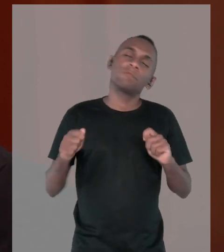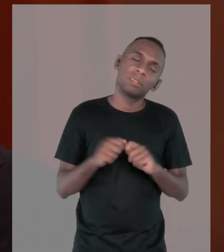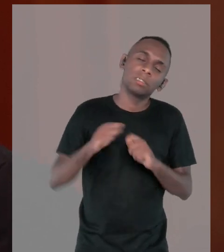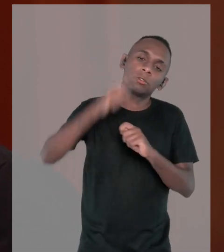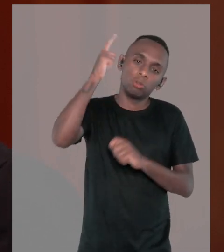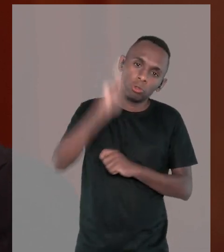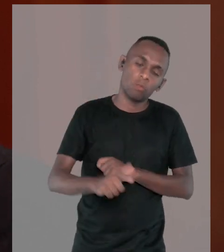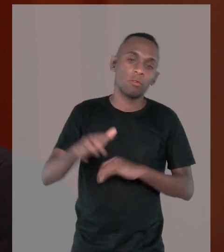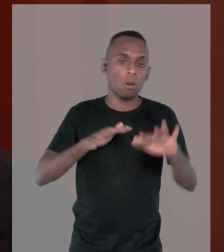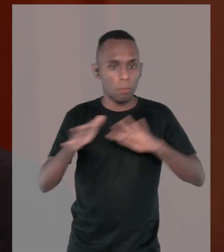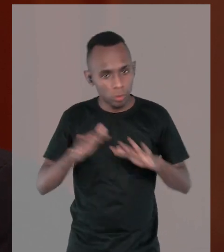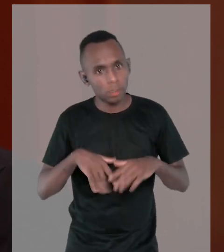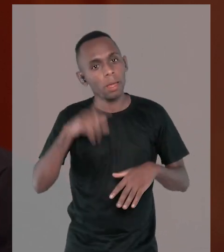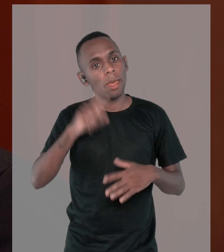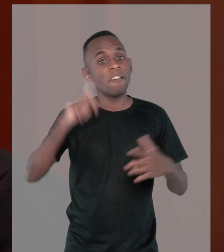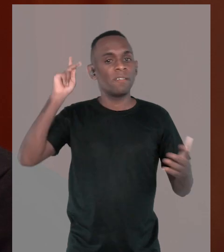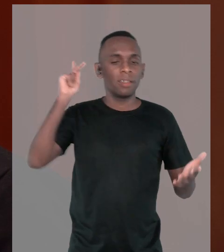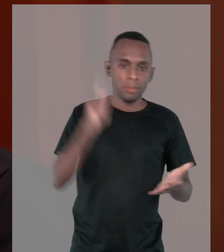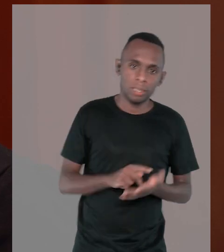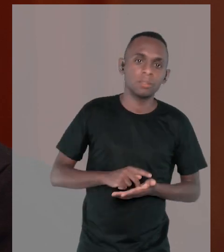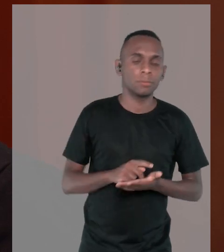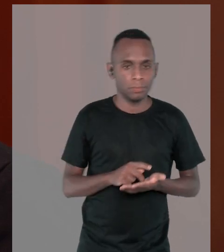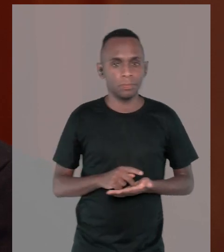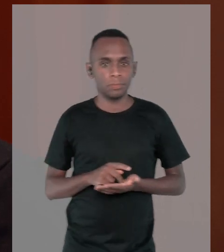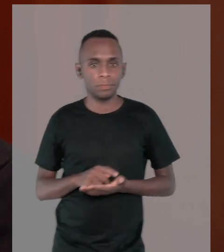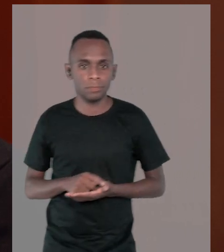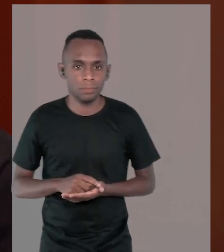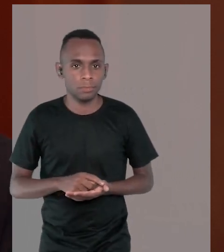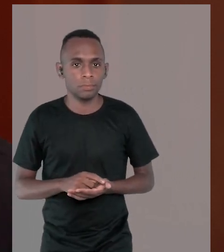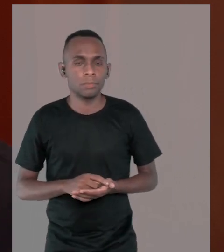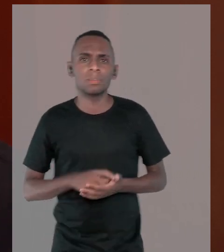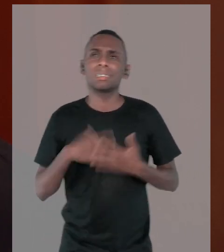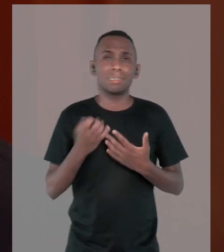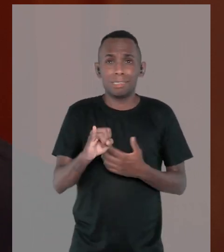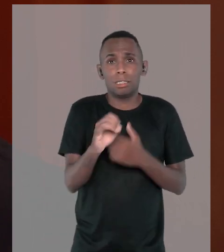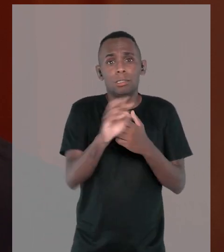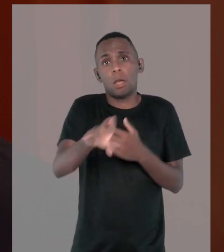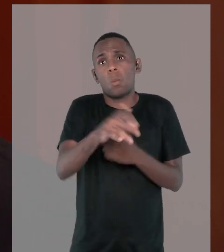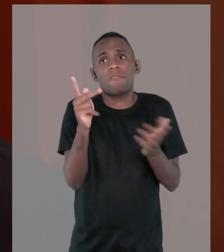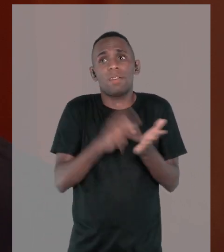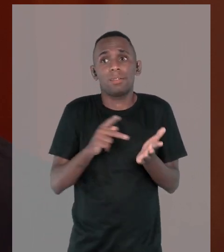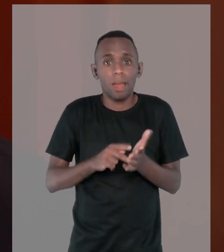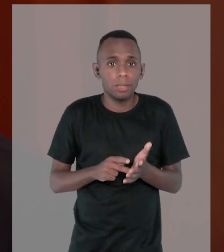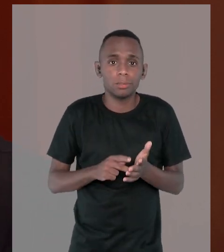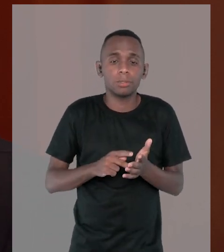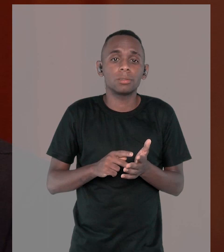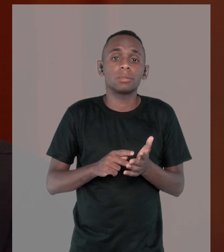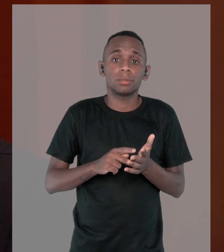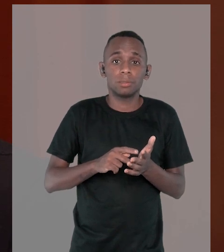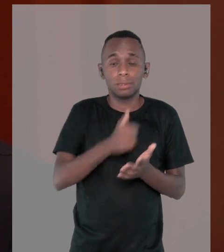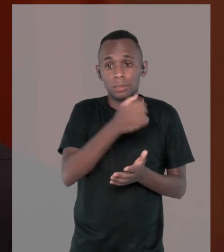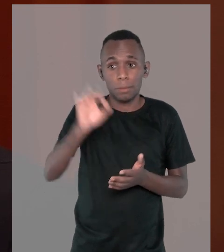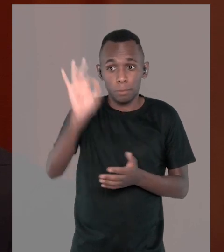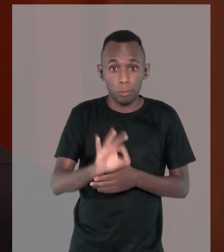movimento. Isso é verdade. Né? E quando não for 100%